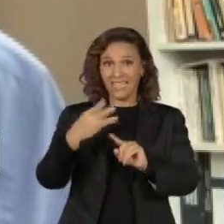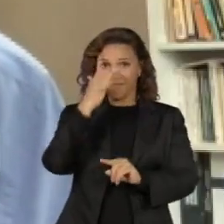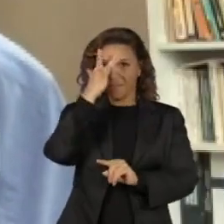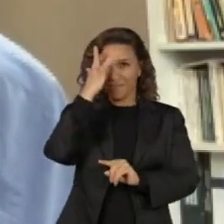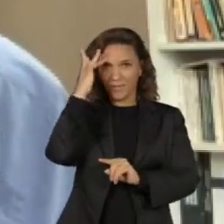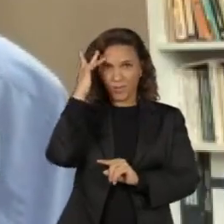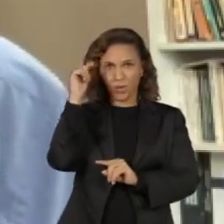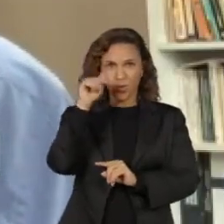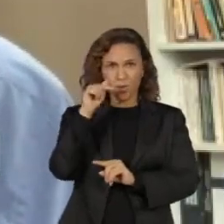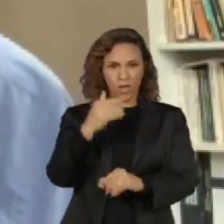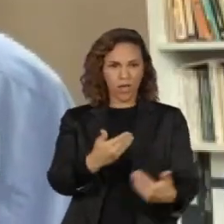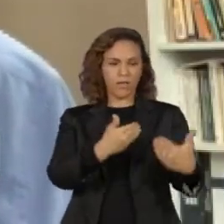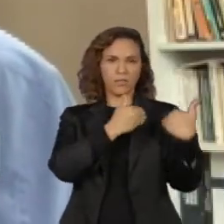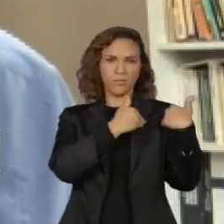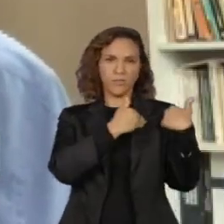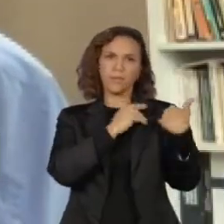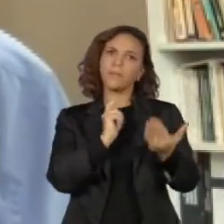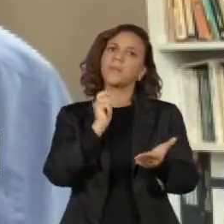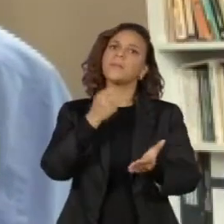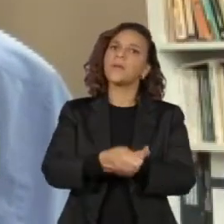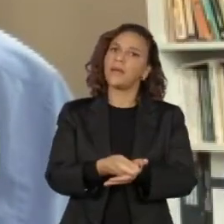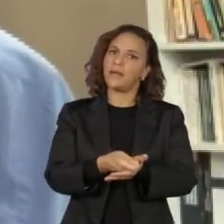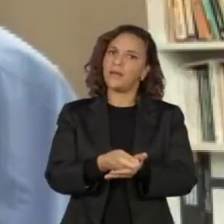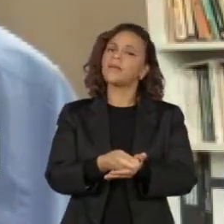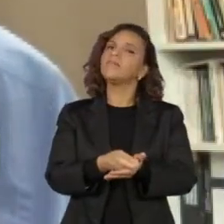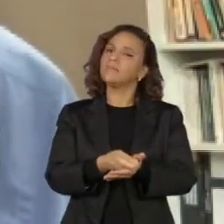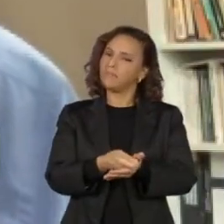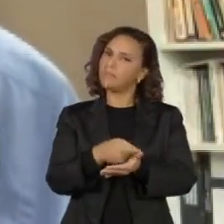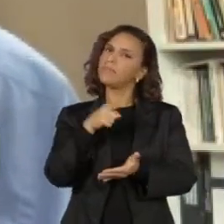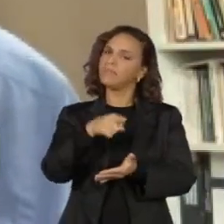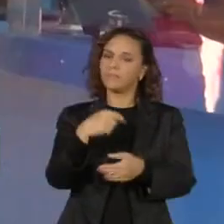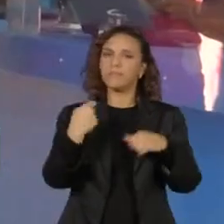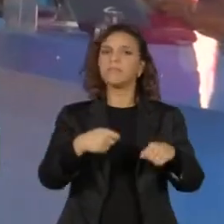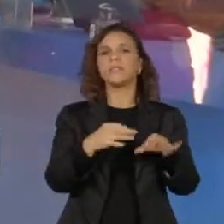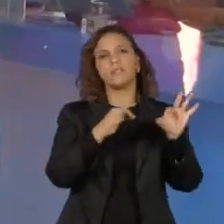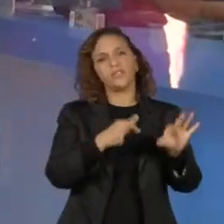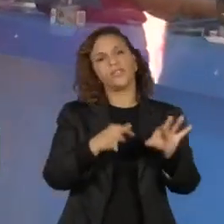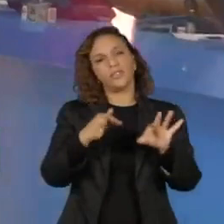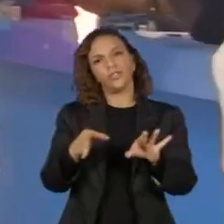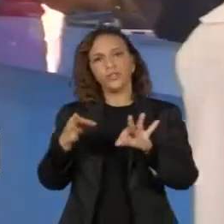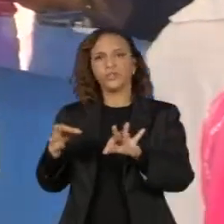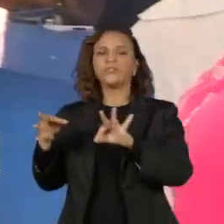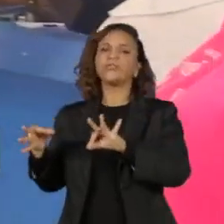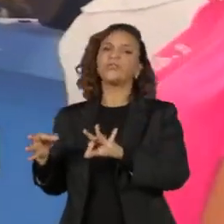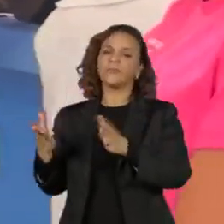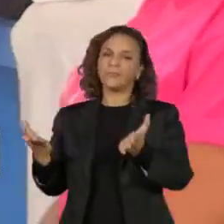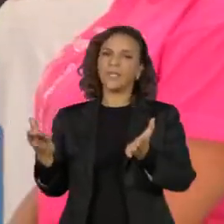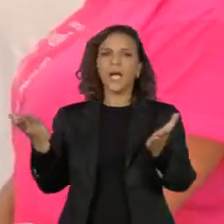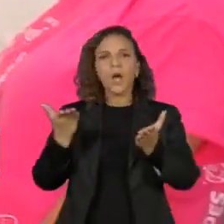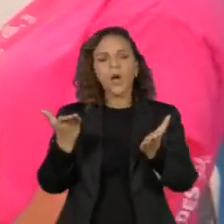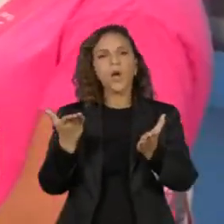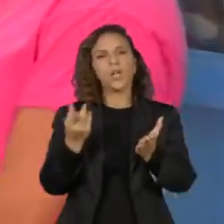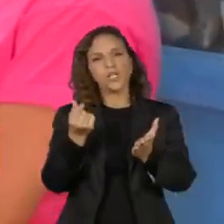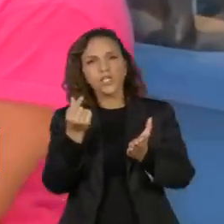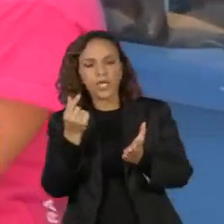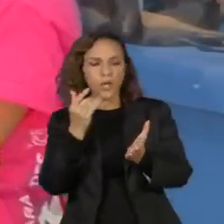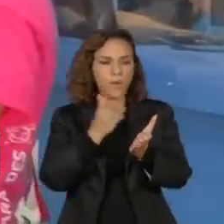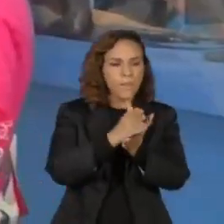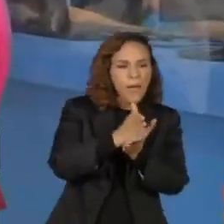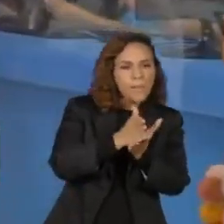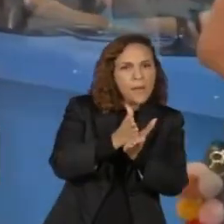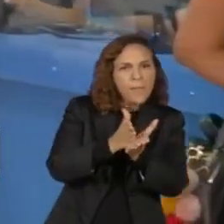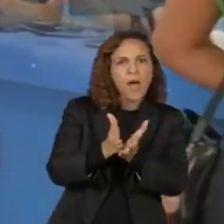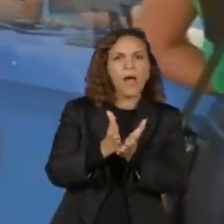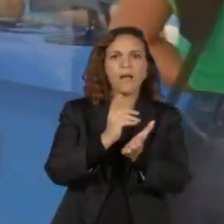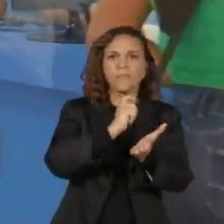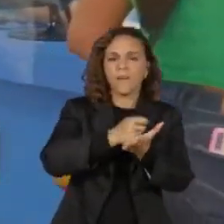assume a terceira parte. Ele fica com a responsabilidade de redirecionar essa dívida.